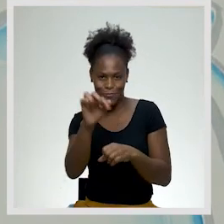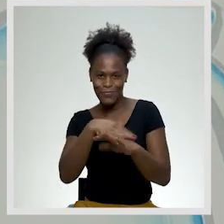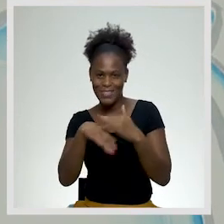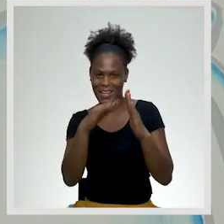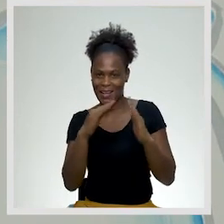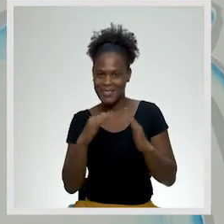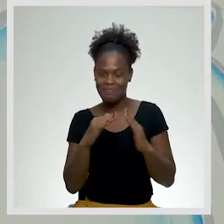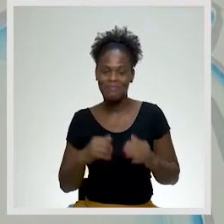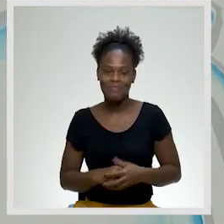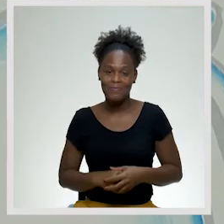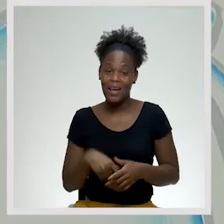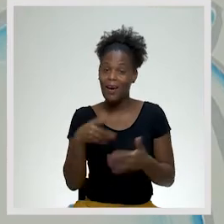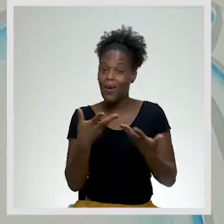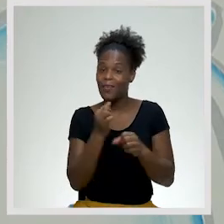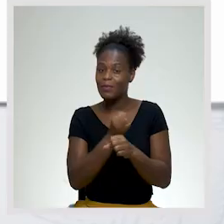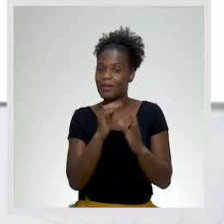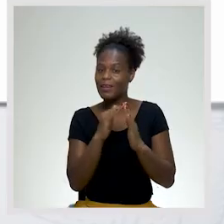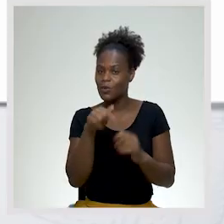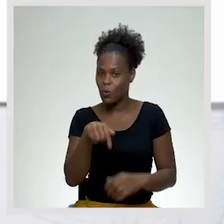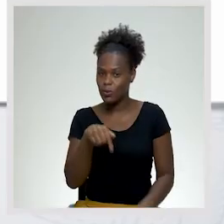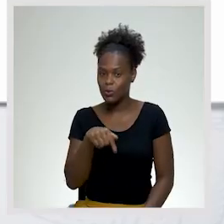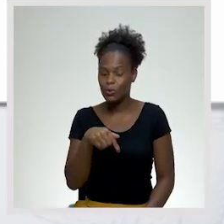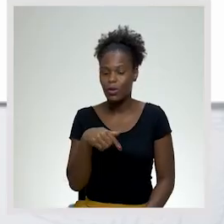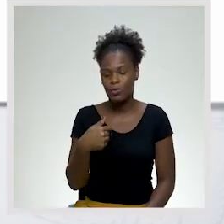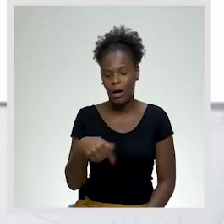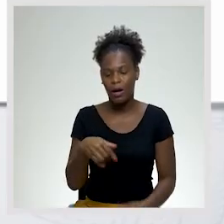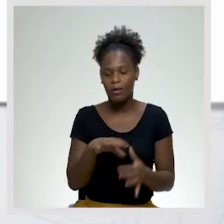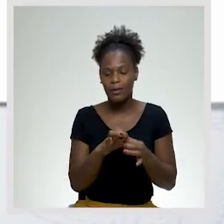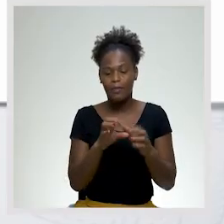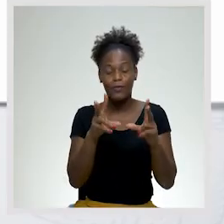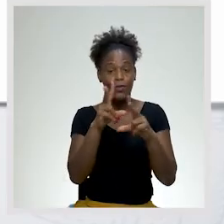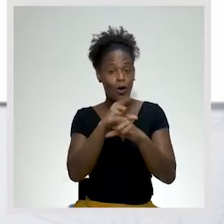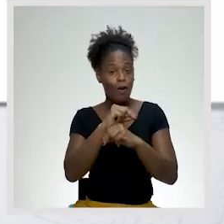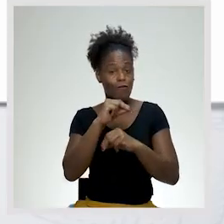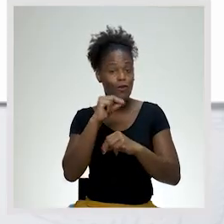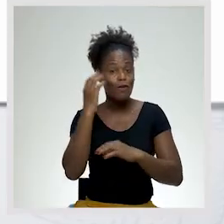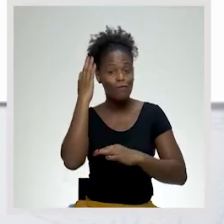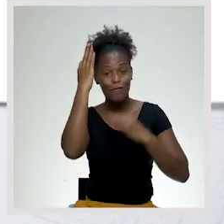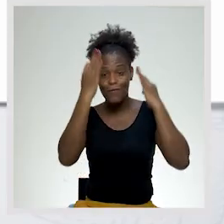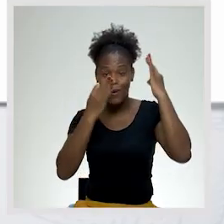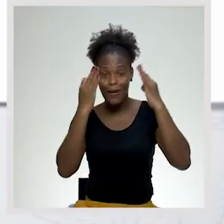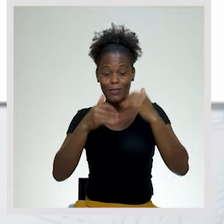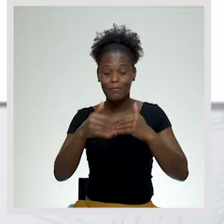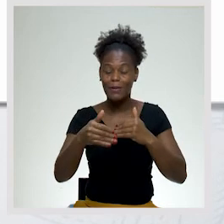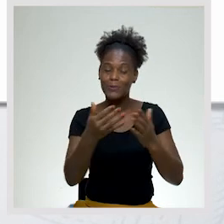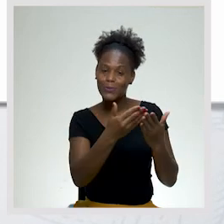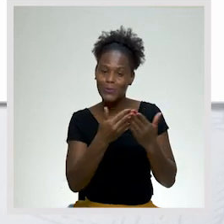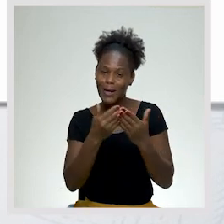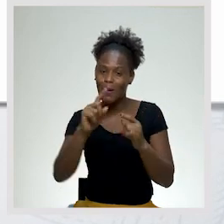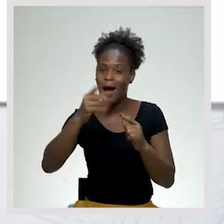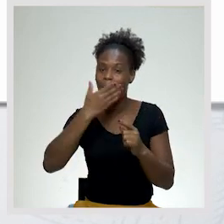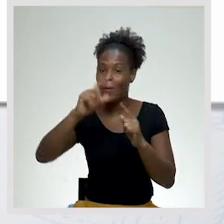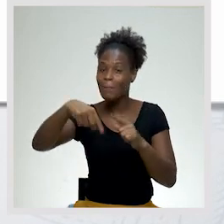casa. E o TPC de hoje tem a ver com um novo filósofo que nós vamos estudar na próxima